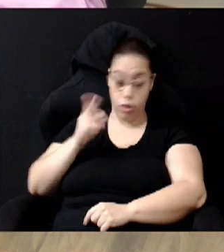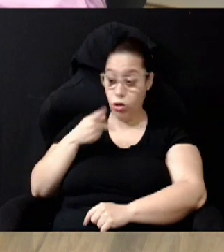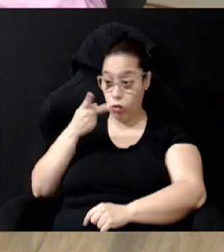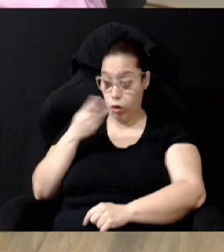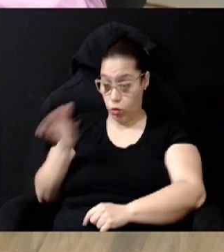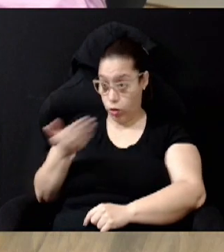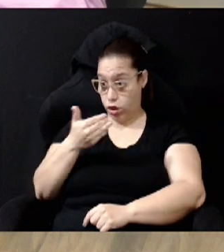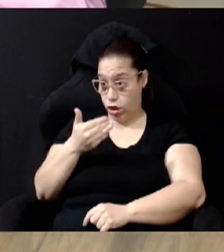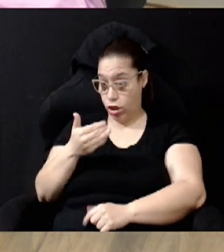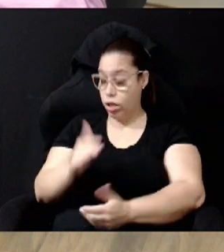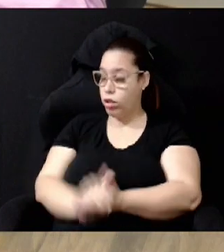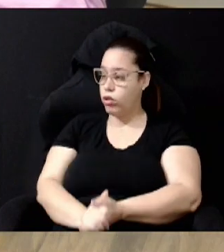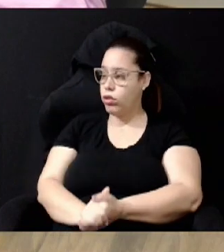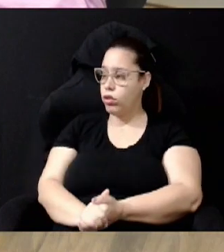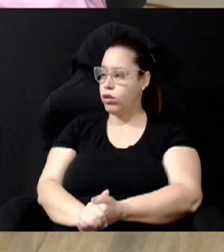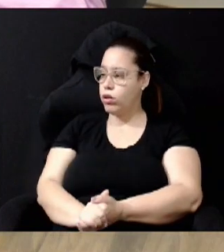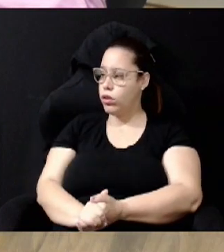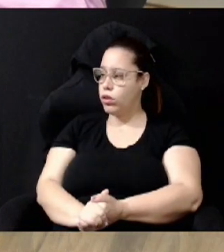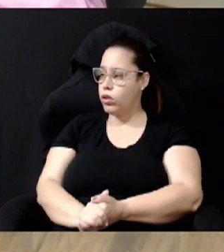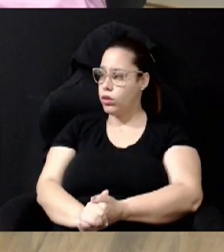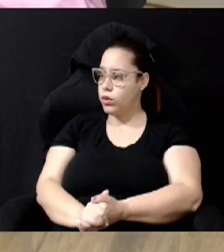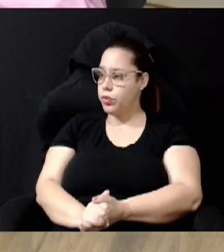expõe. E assim,